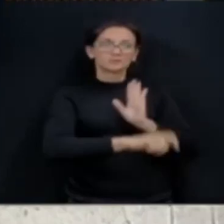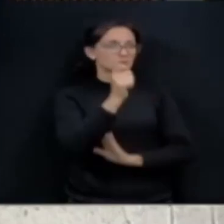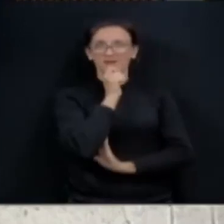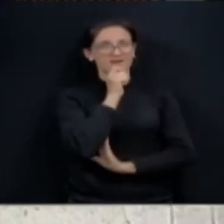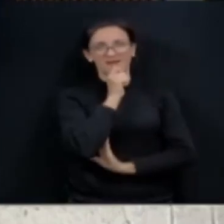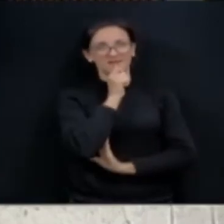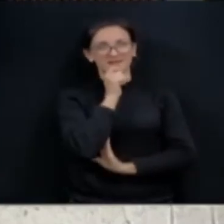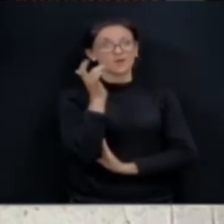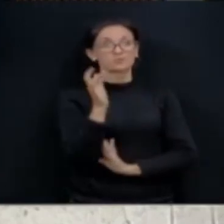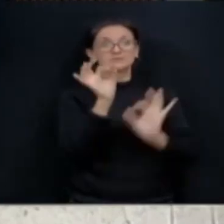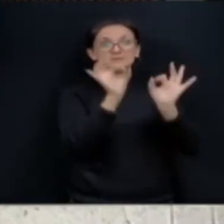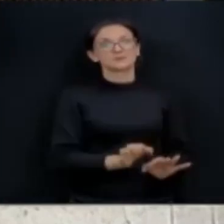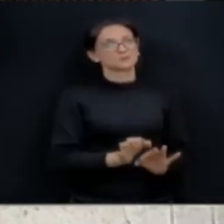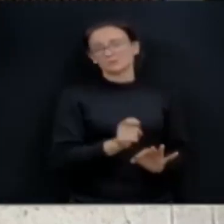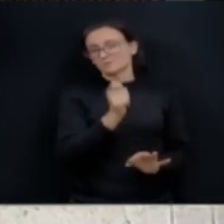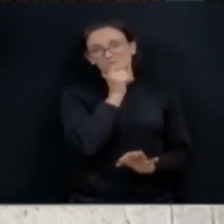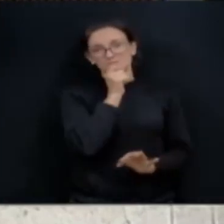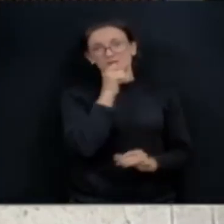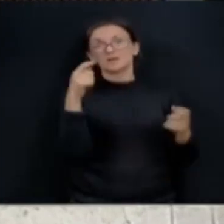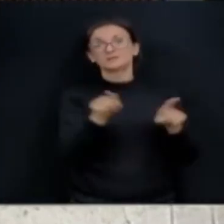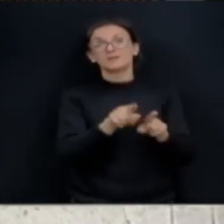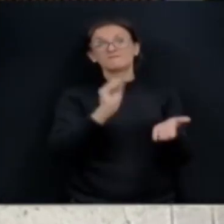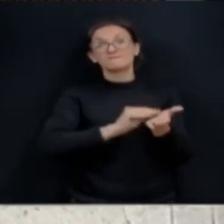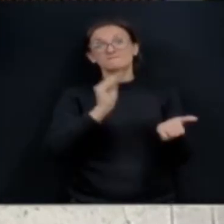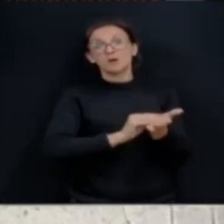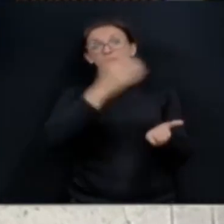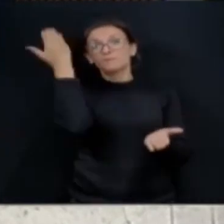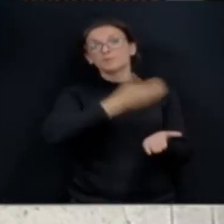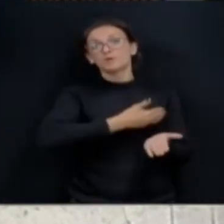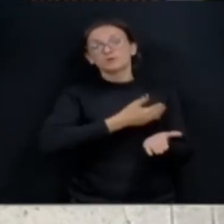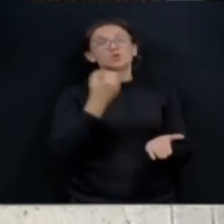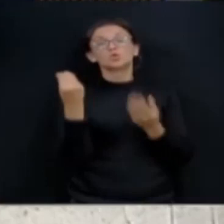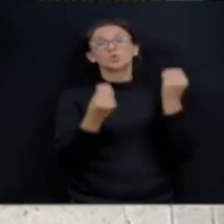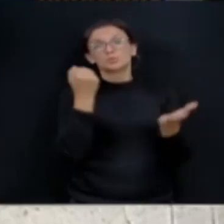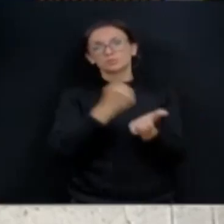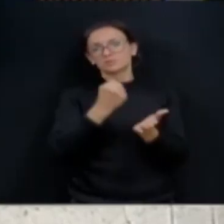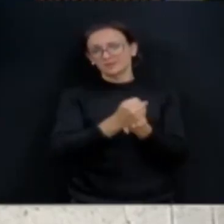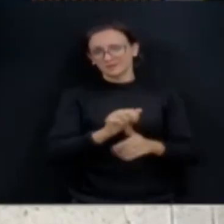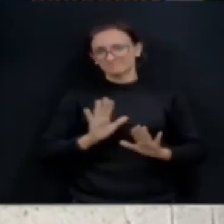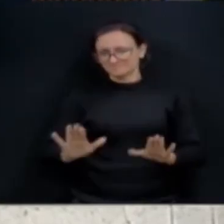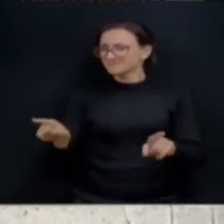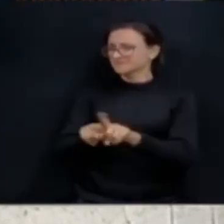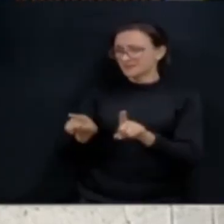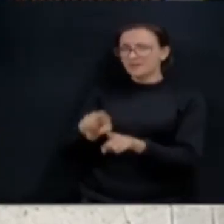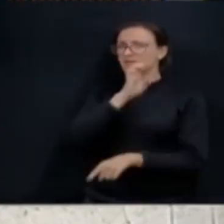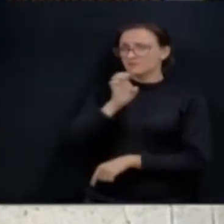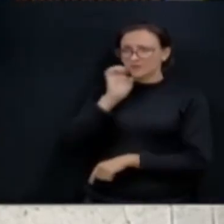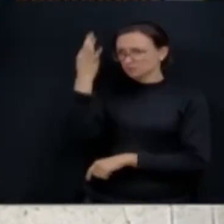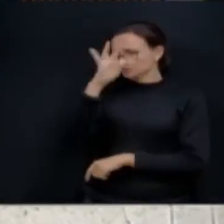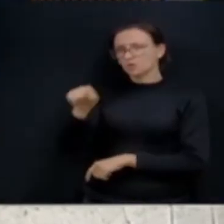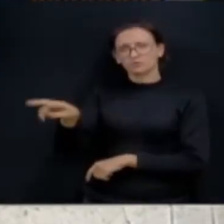falta precificação das exigências contratuais. E que o Paraná pode chegar, deputado Tiago, deputado Evandro, que estavam